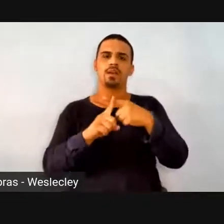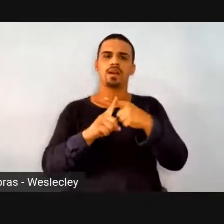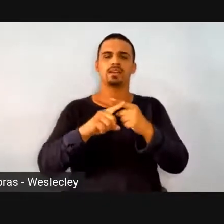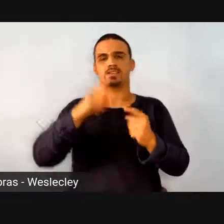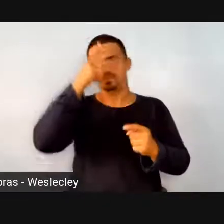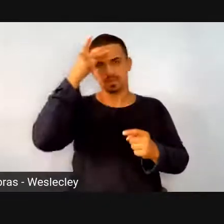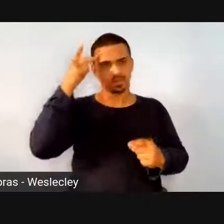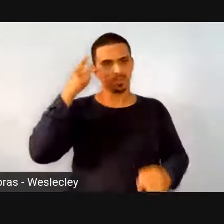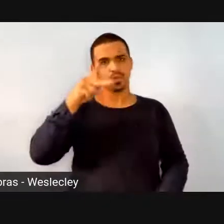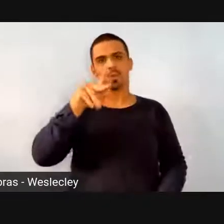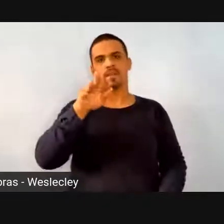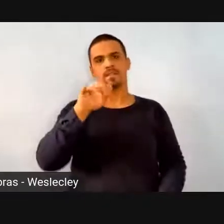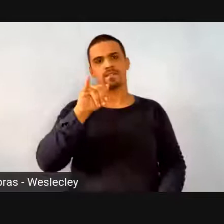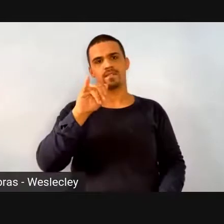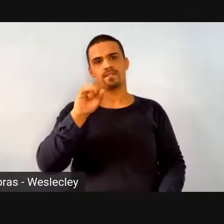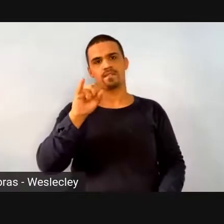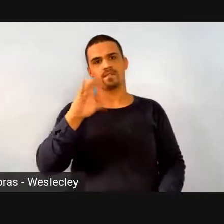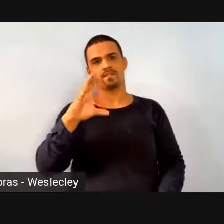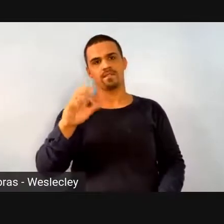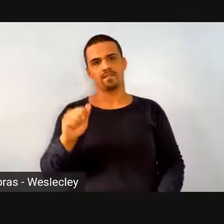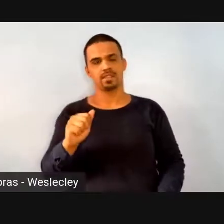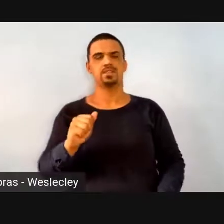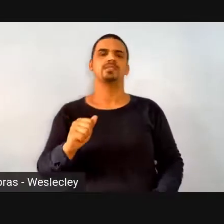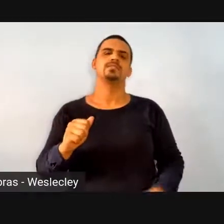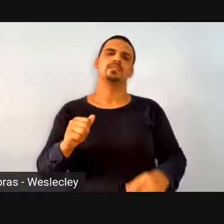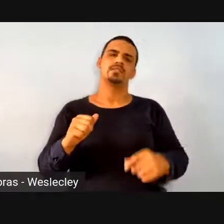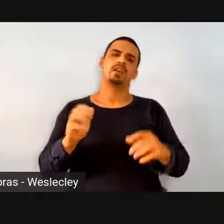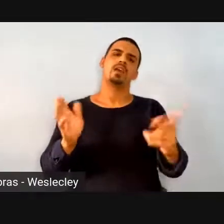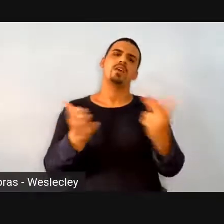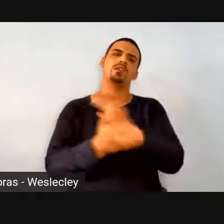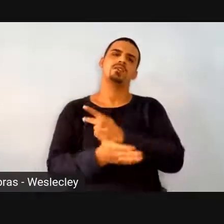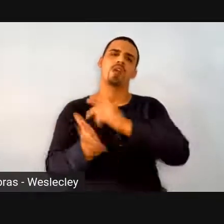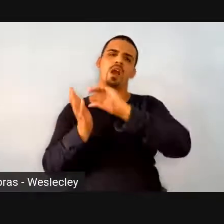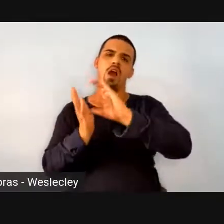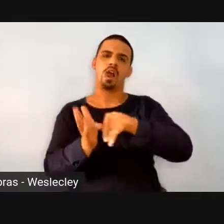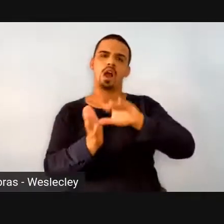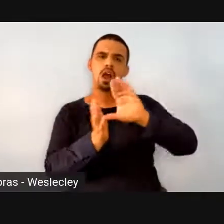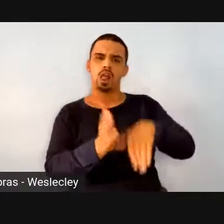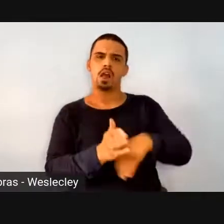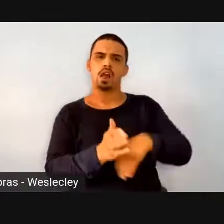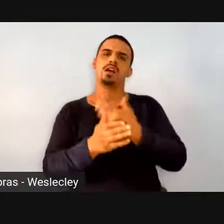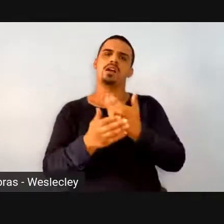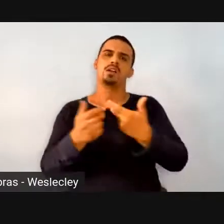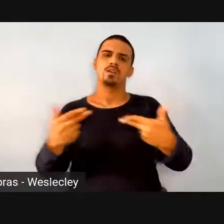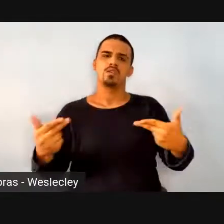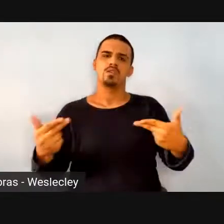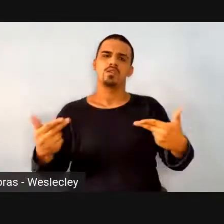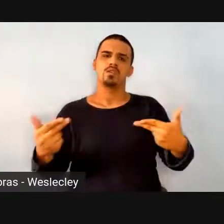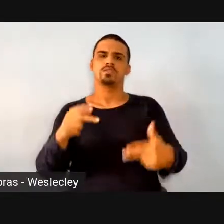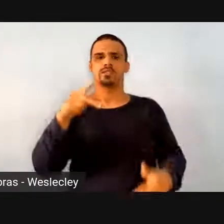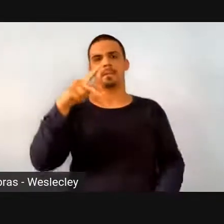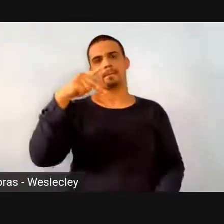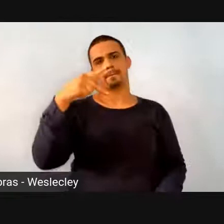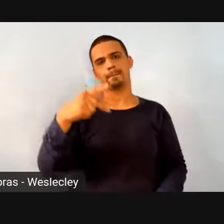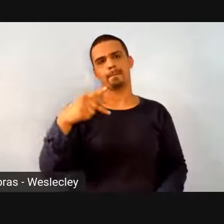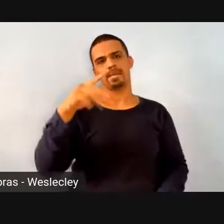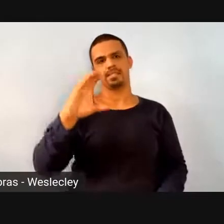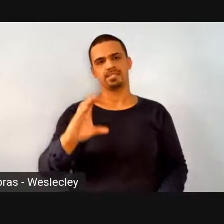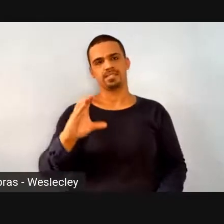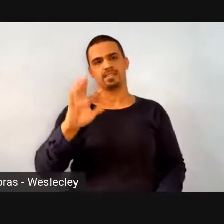né? E aí 2 grandes escândalos de corrupção aí foram o caso PC Farias e o caso dos anões